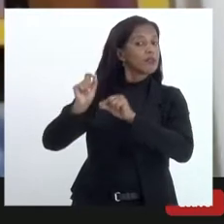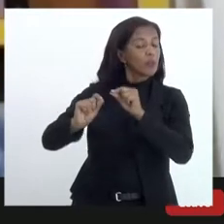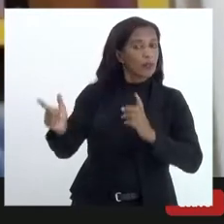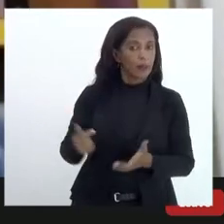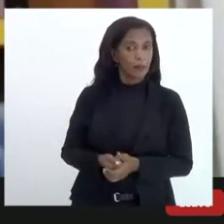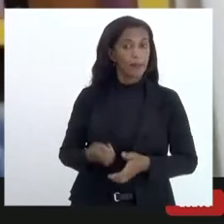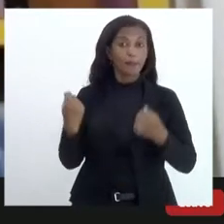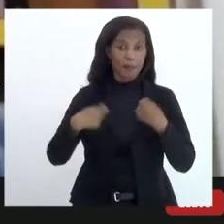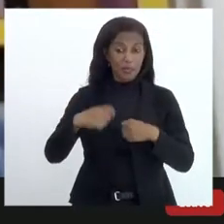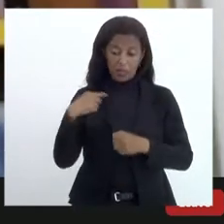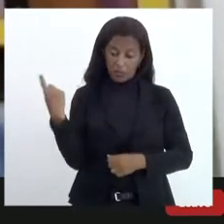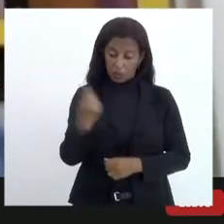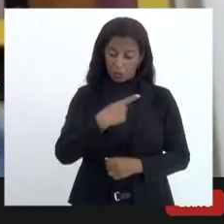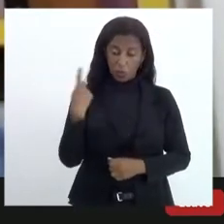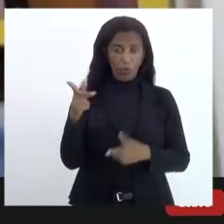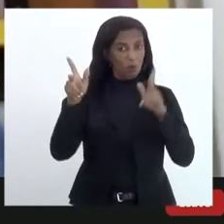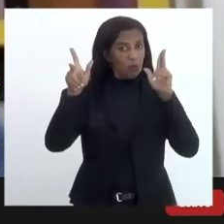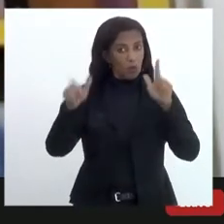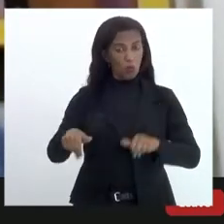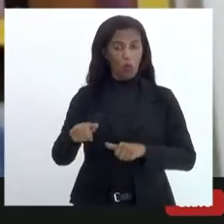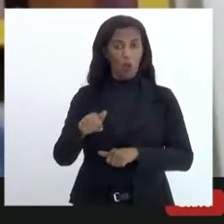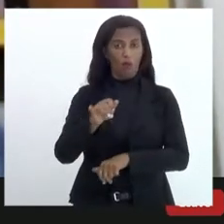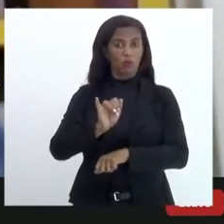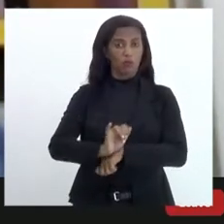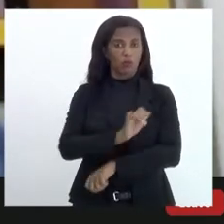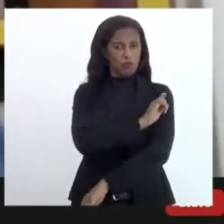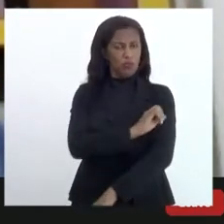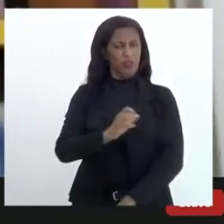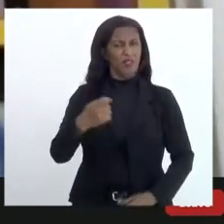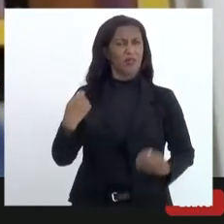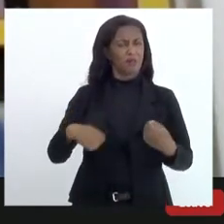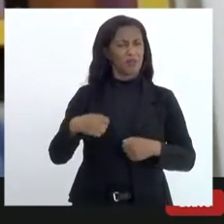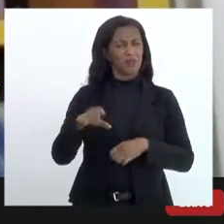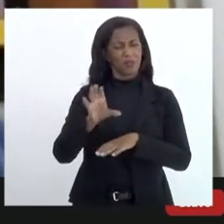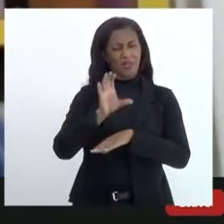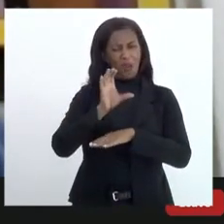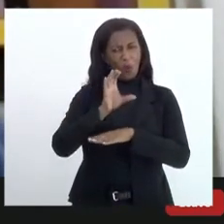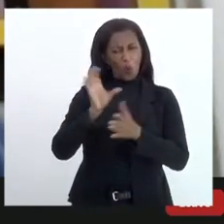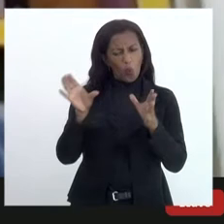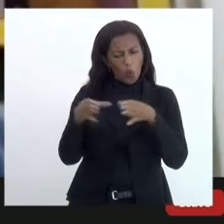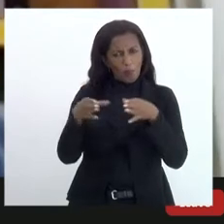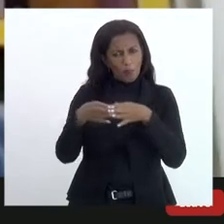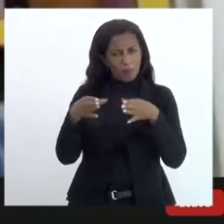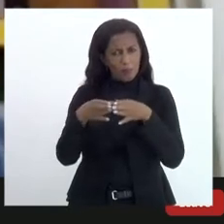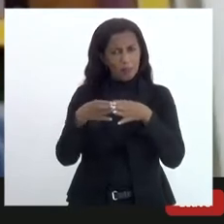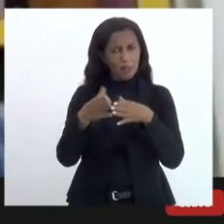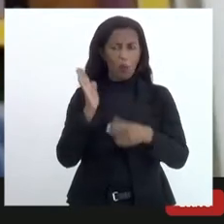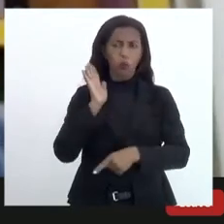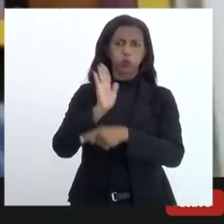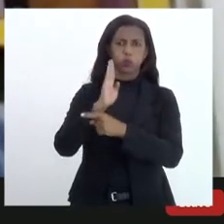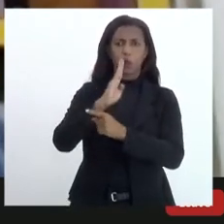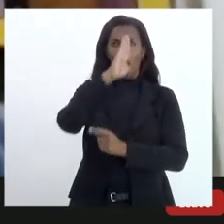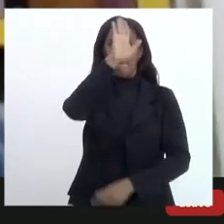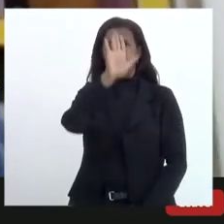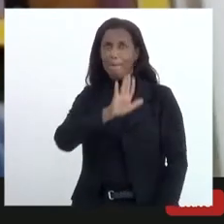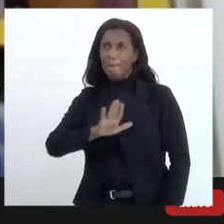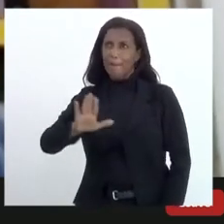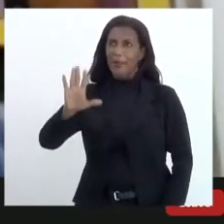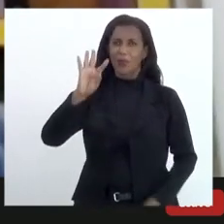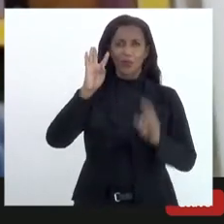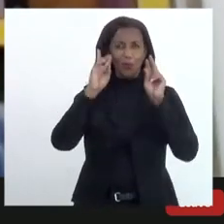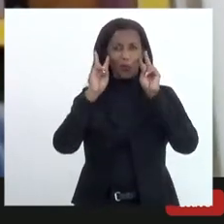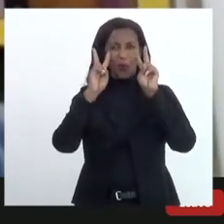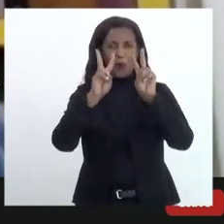seja o Rio de Janeiro. Então, espero que a comissão dê uma contribuição para o Brasil. O Brasil todo está de olho nessa comissão,